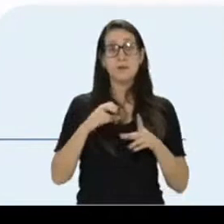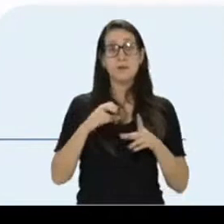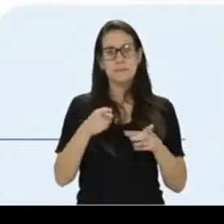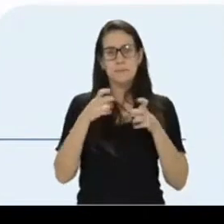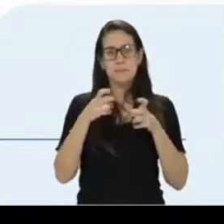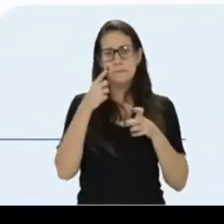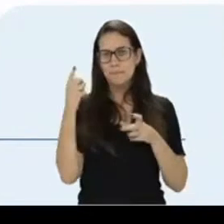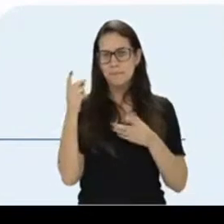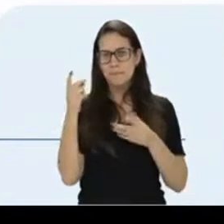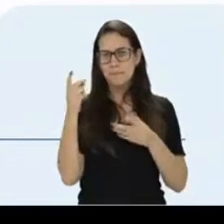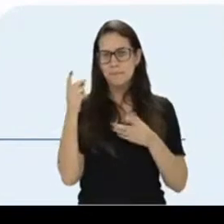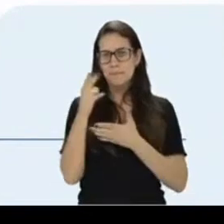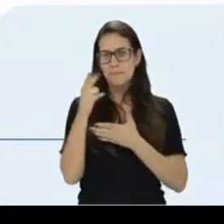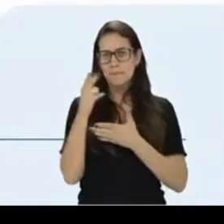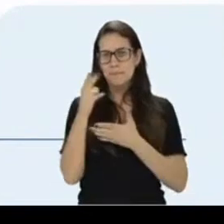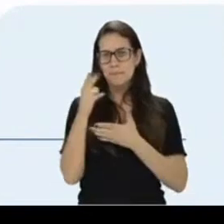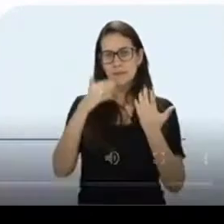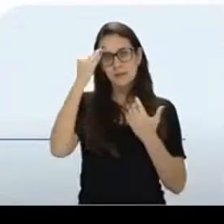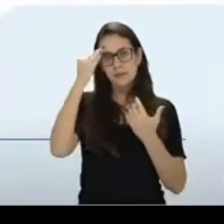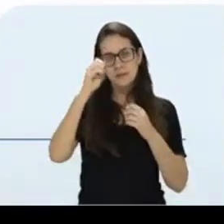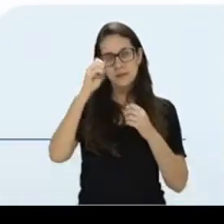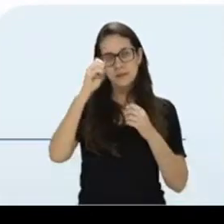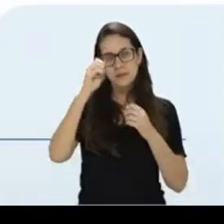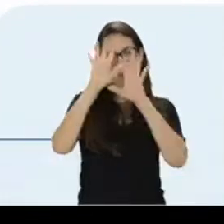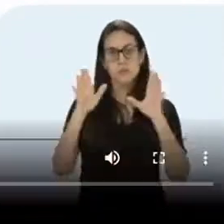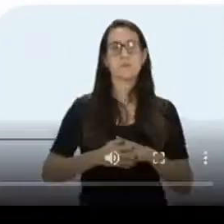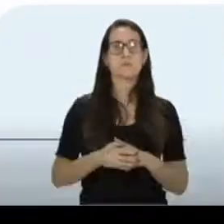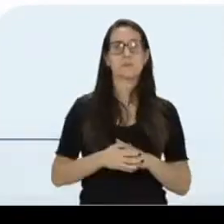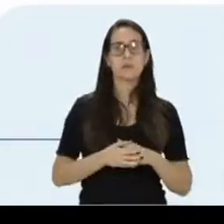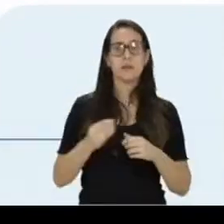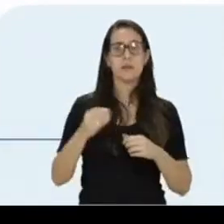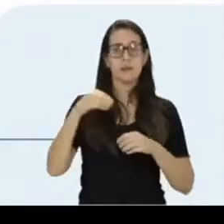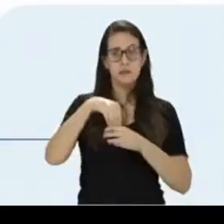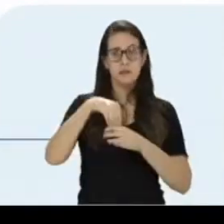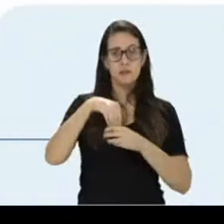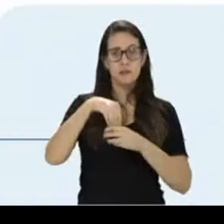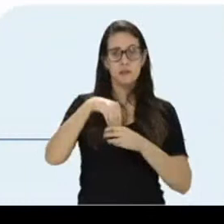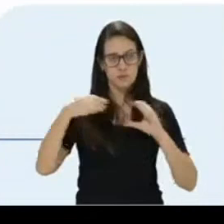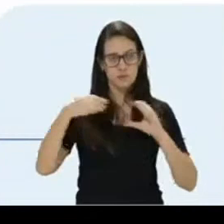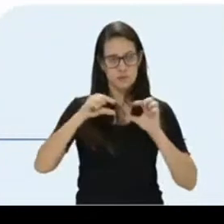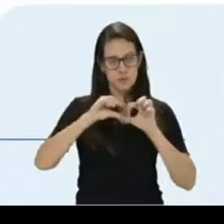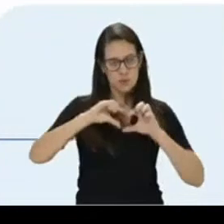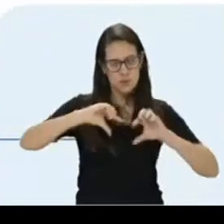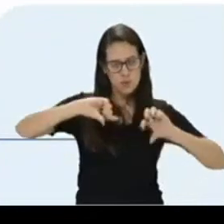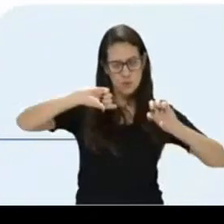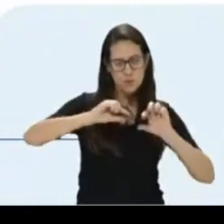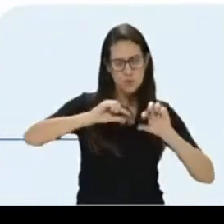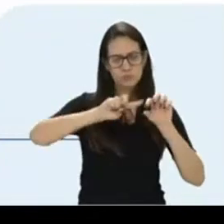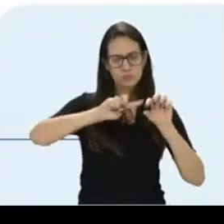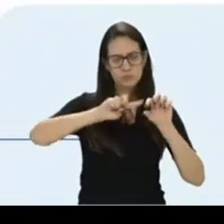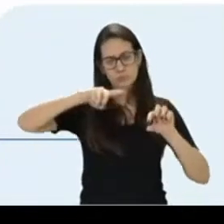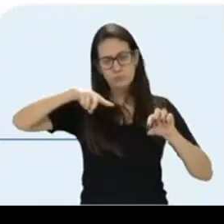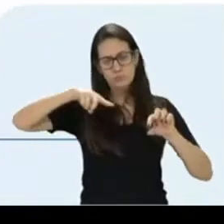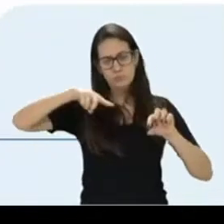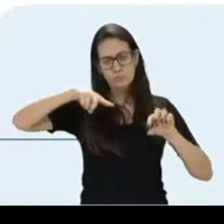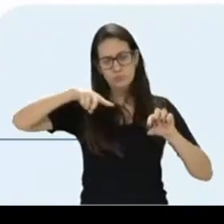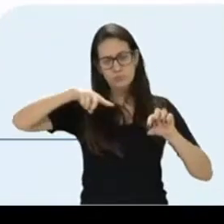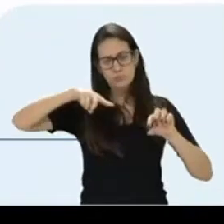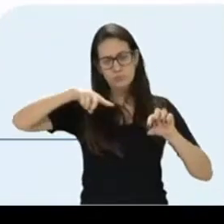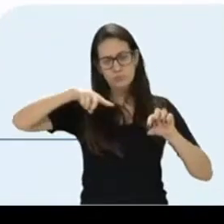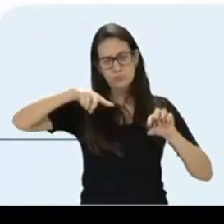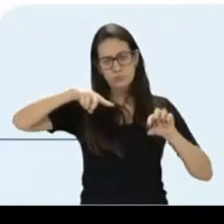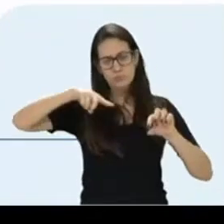claro de compreender isso, porque nós sabemos que os retículos endoplasmáticos rugoso, que estão associados, então, aos ribossomos, são